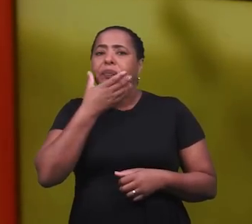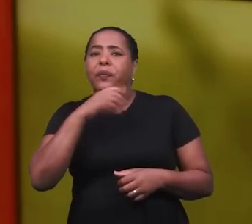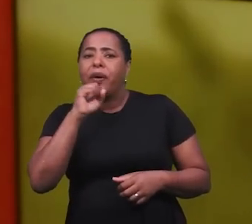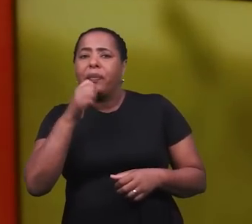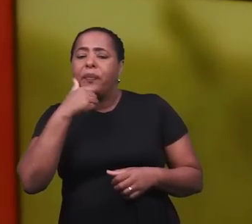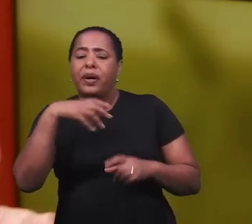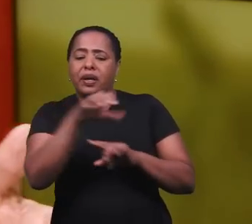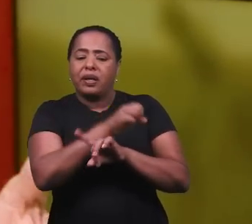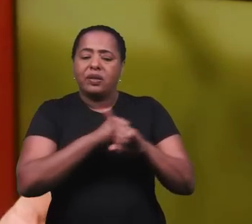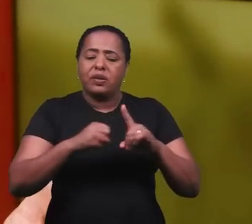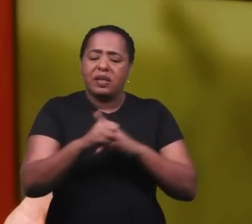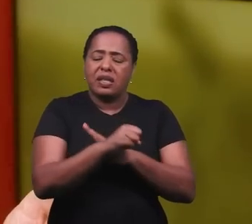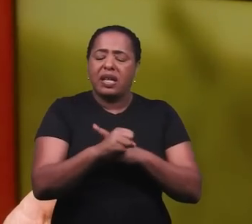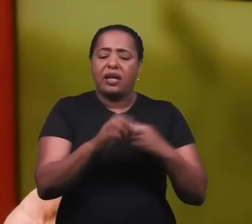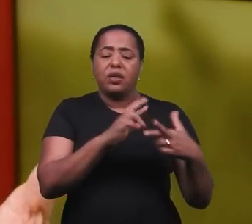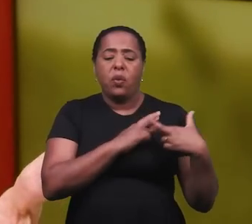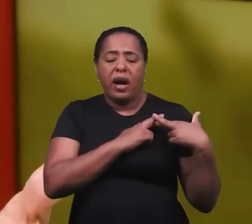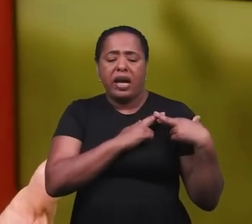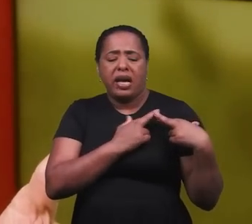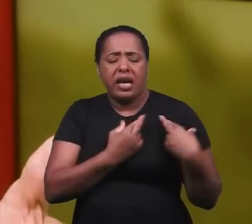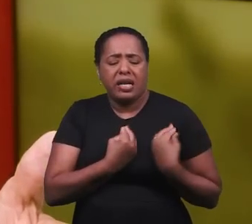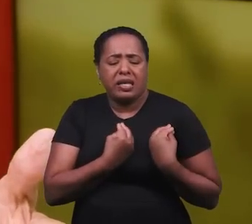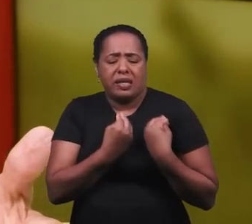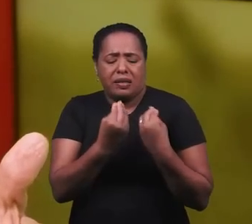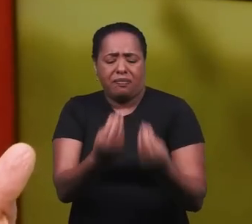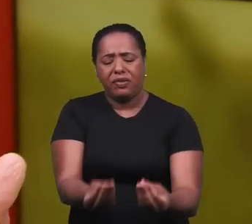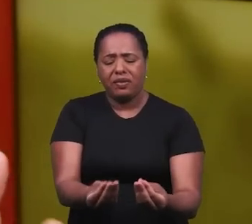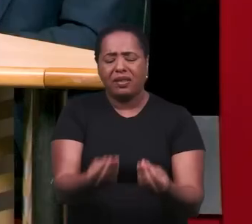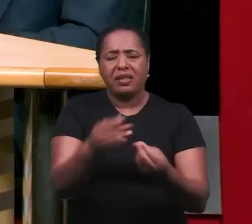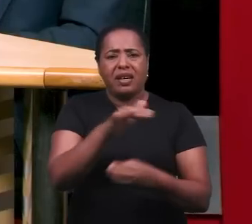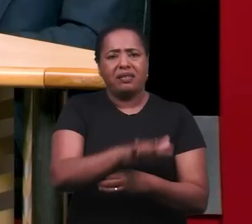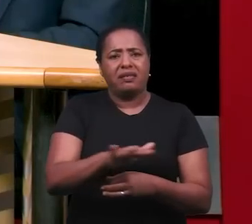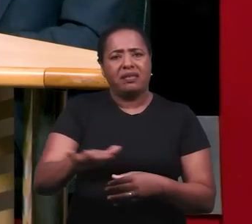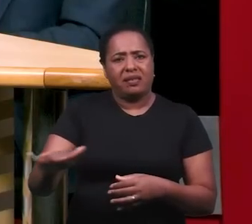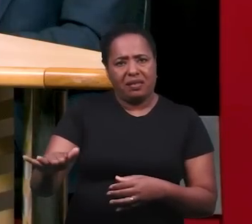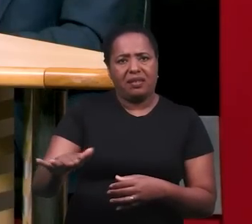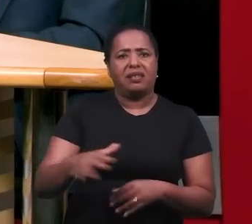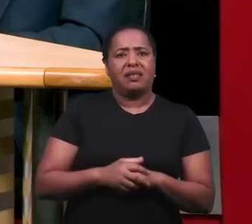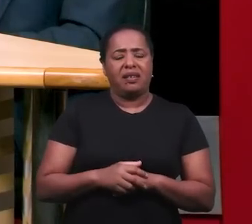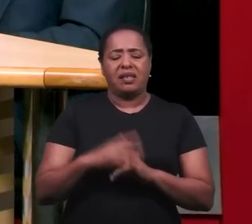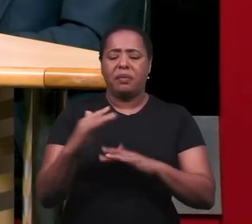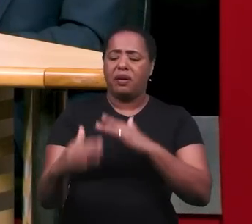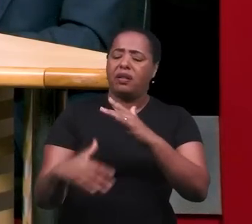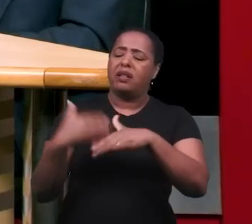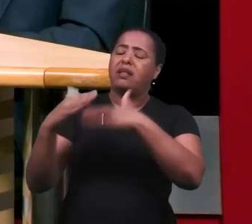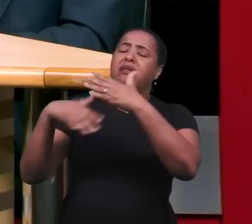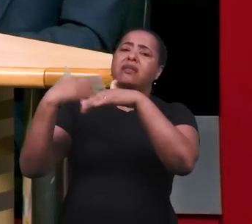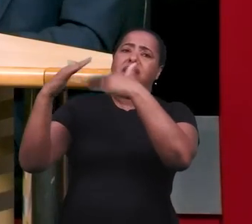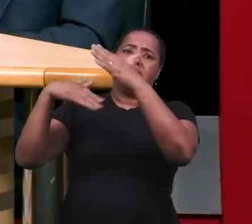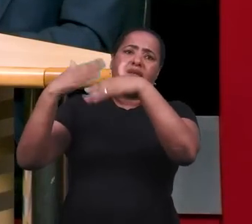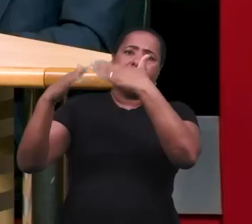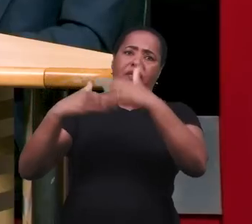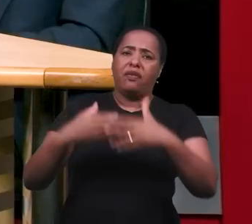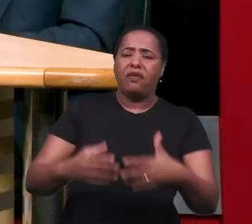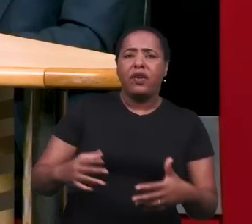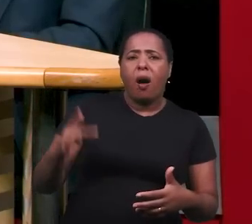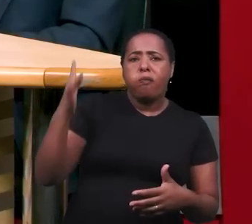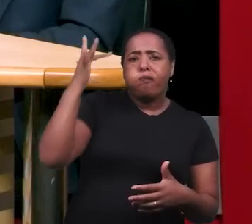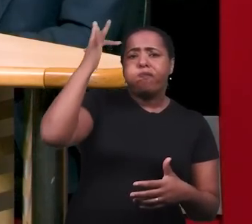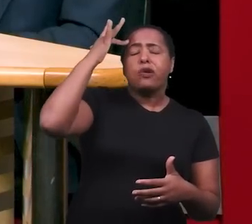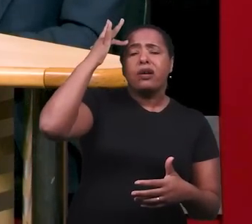ansiedade. Porque os pais, as mães, a sociedade, ela coloca um peso tão